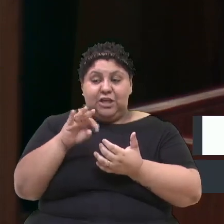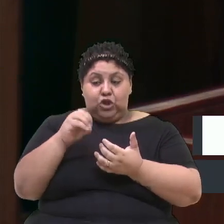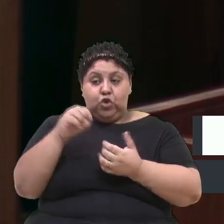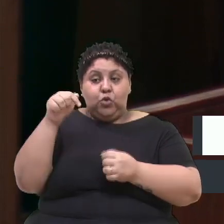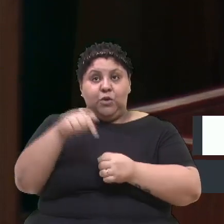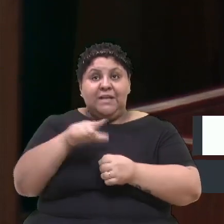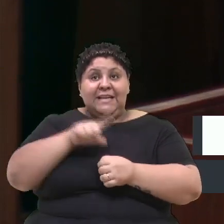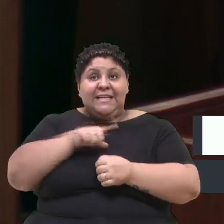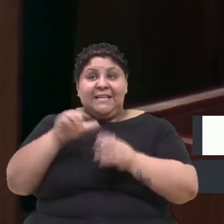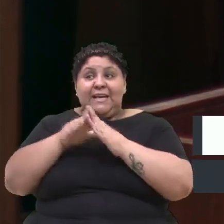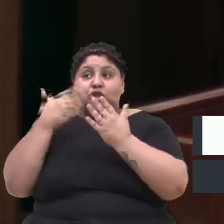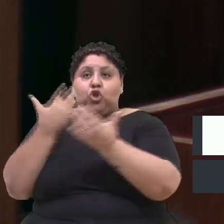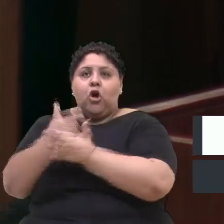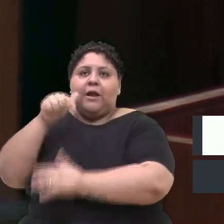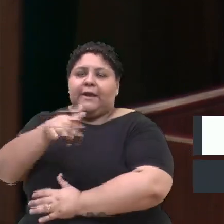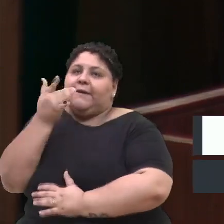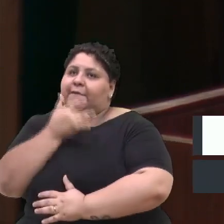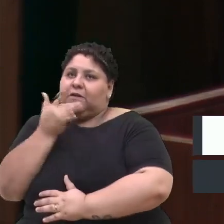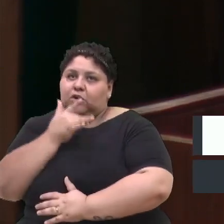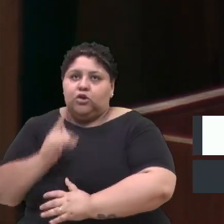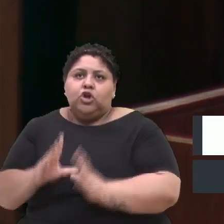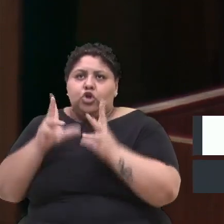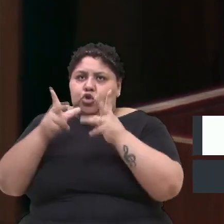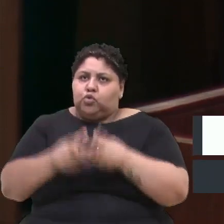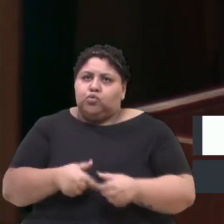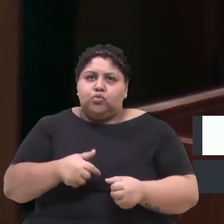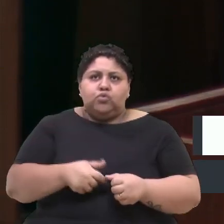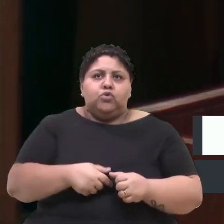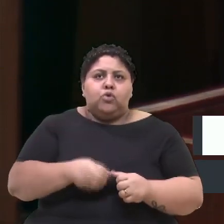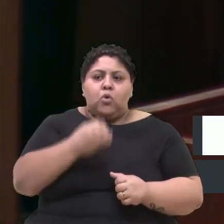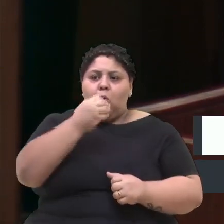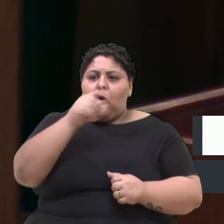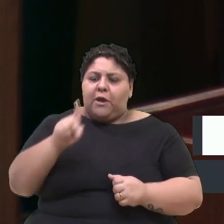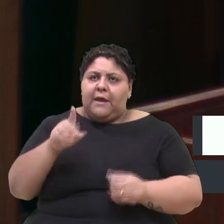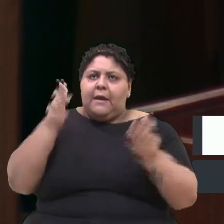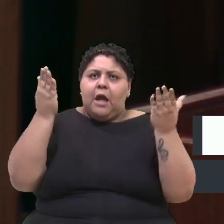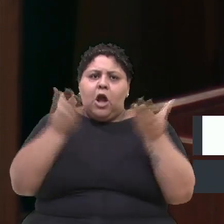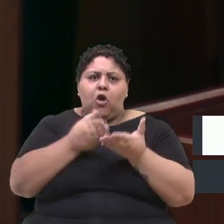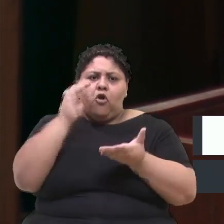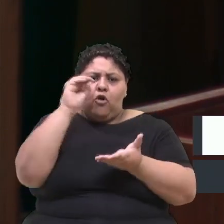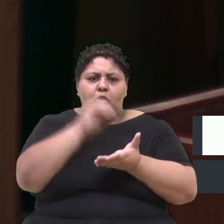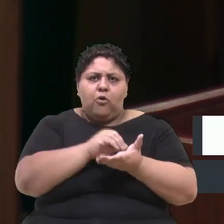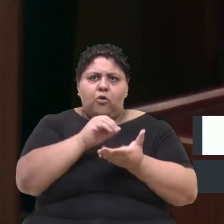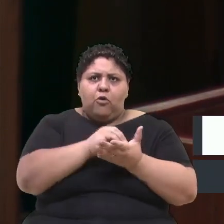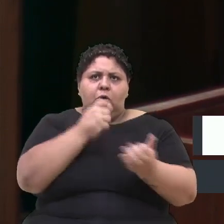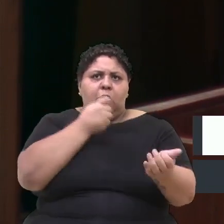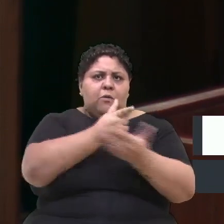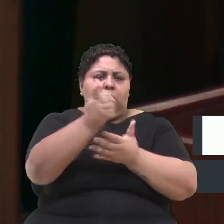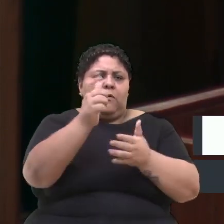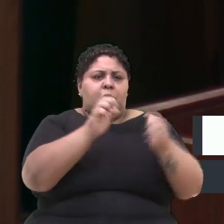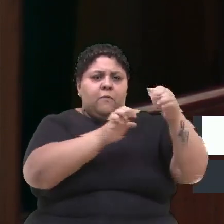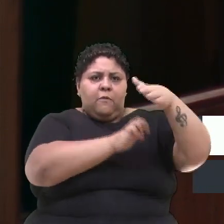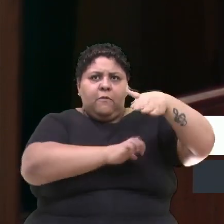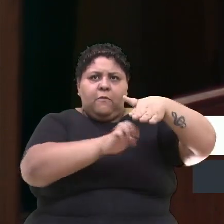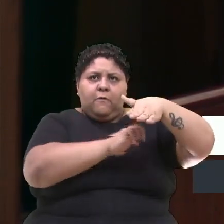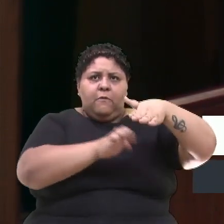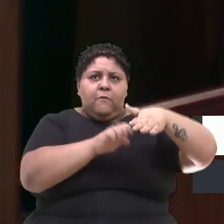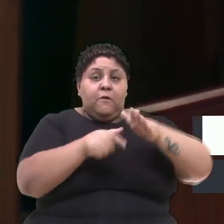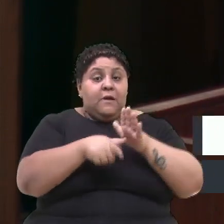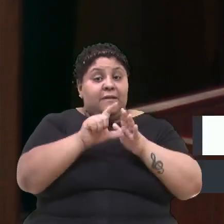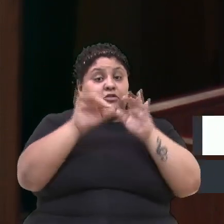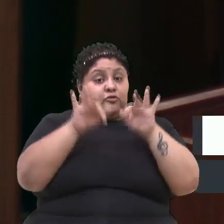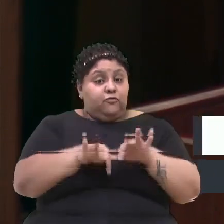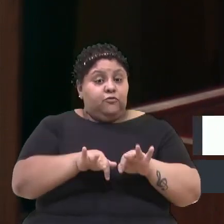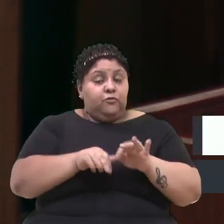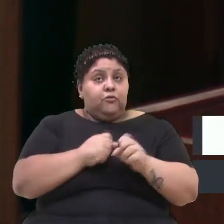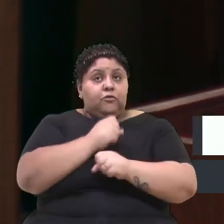ganhador, já está tudo acertado. Agora está faltando apenas a contratação da empresa, que acontecerá antes do final do ano. E